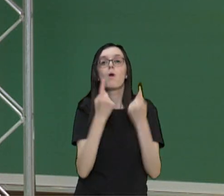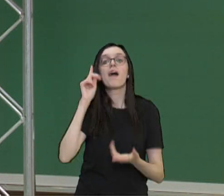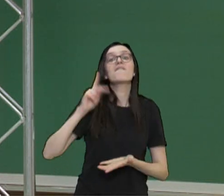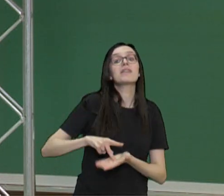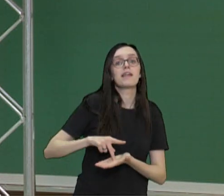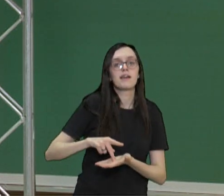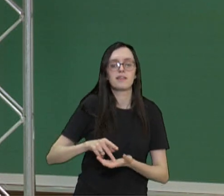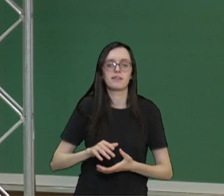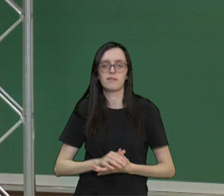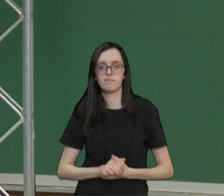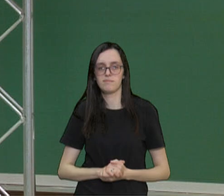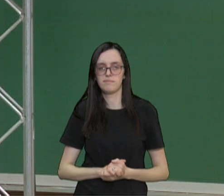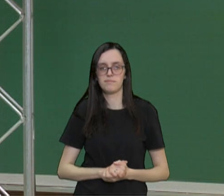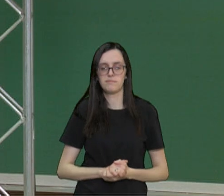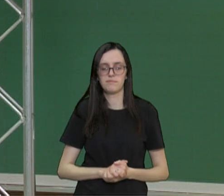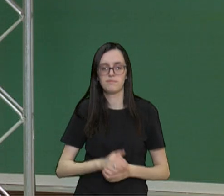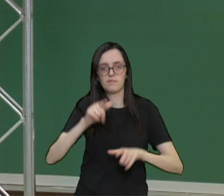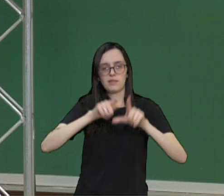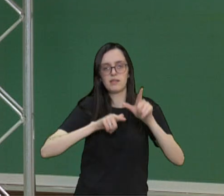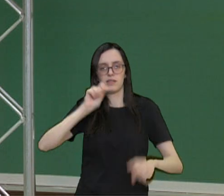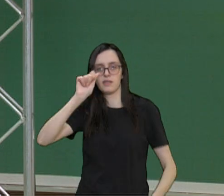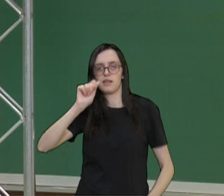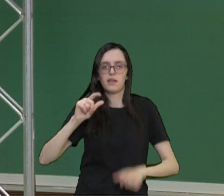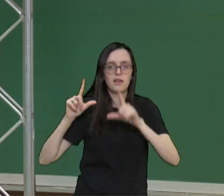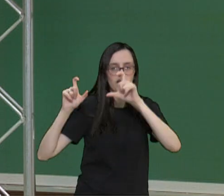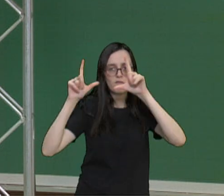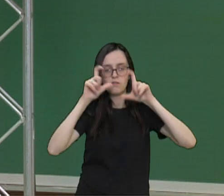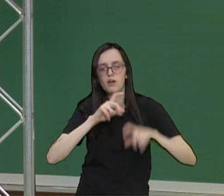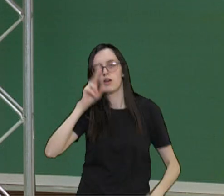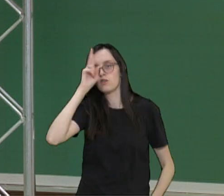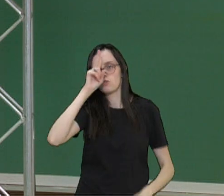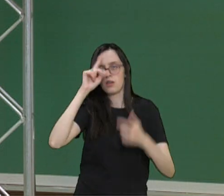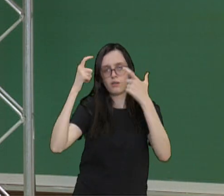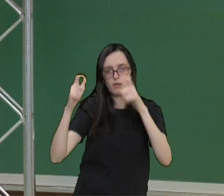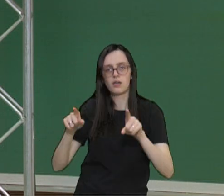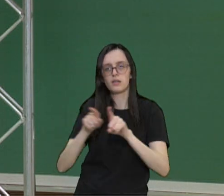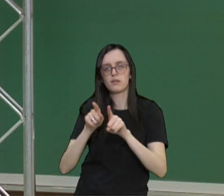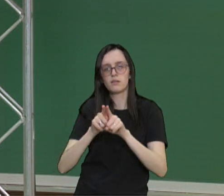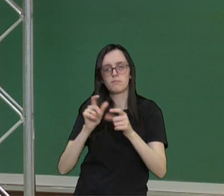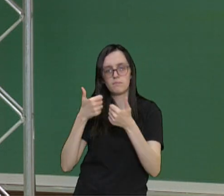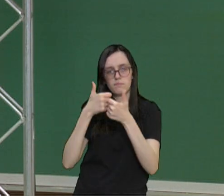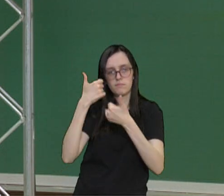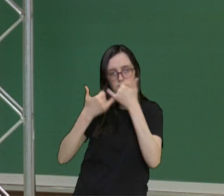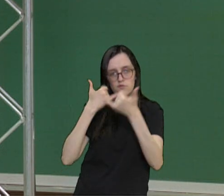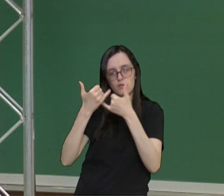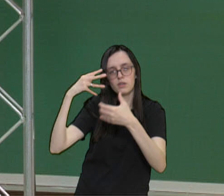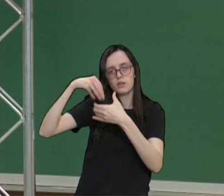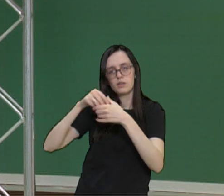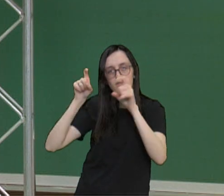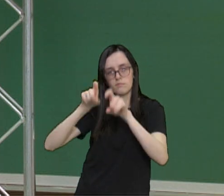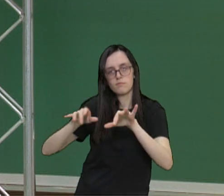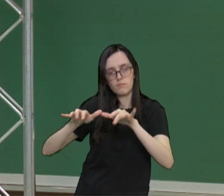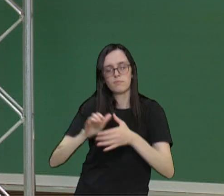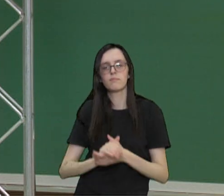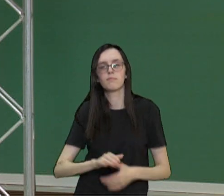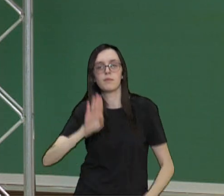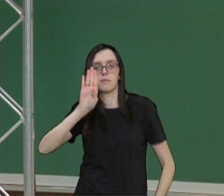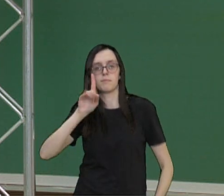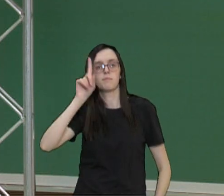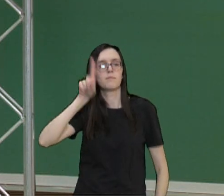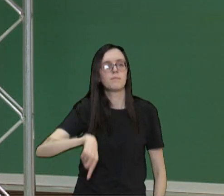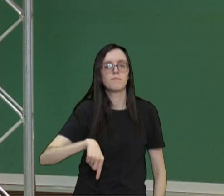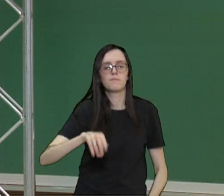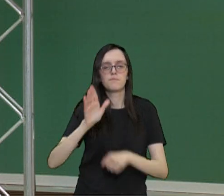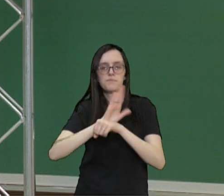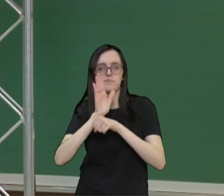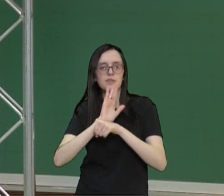verdadeira. Letra A, fotografia, história em quadrinhos, games e cyberarte. Alternativa B, cinema, games e